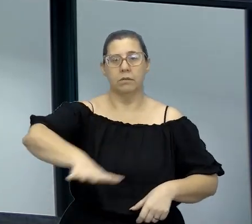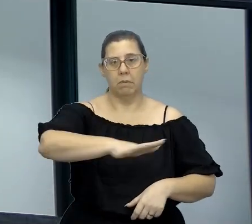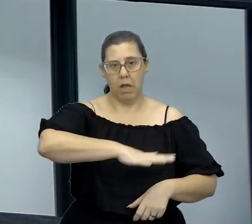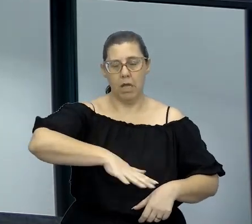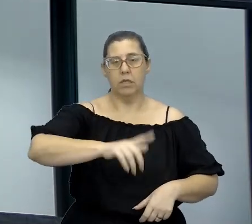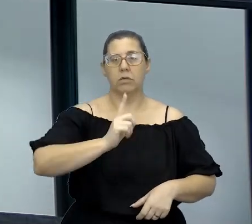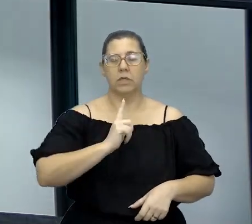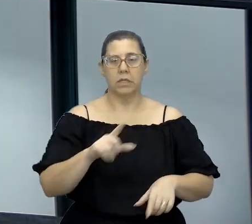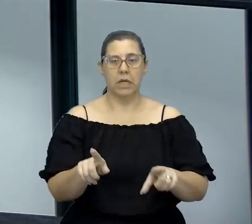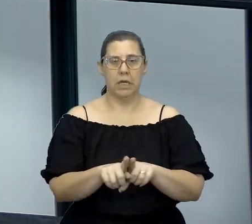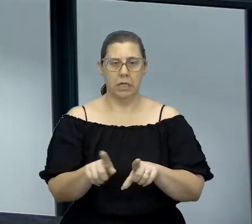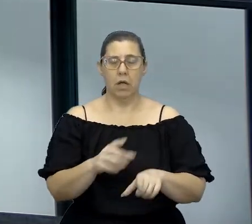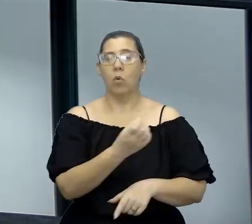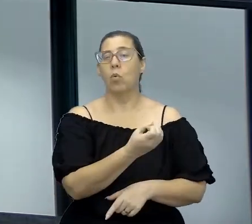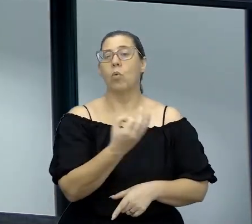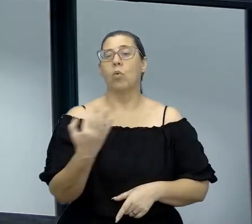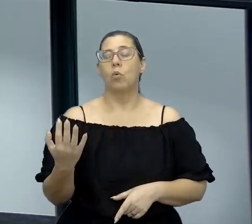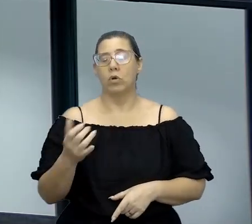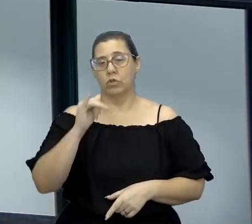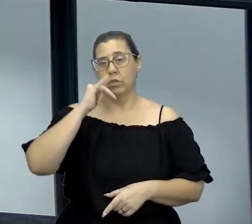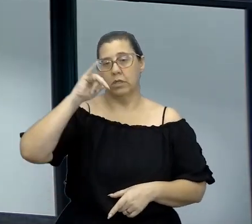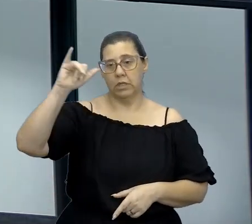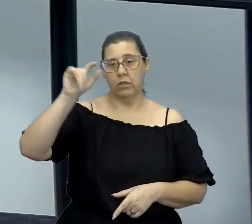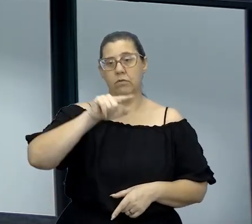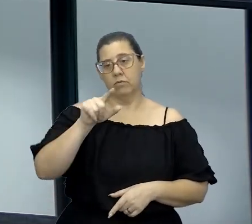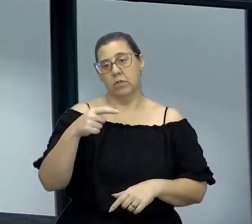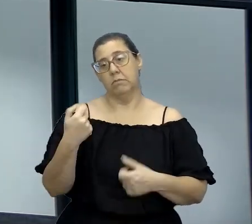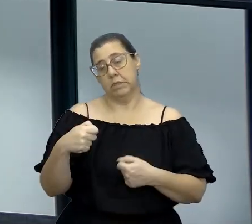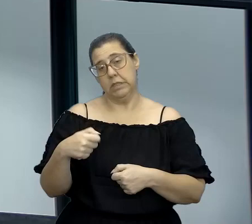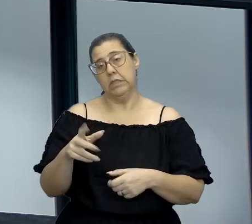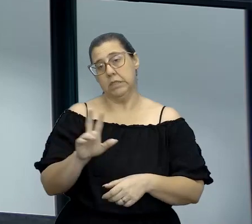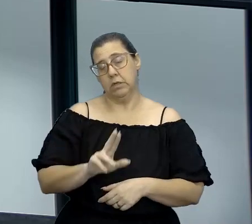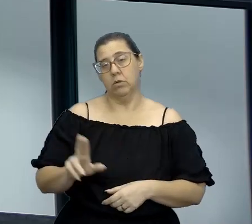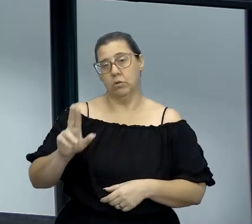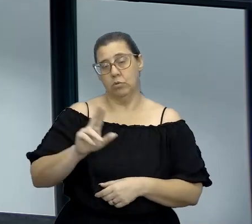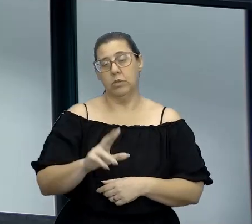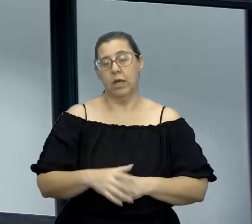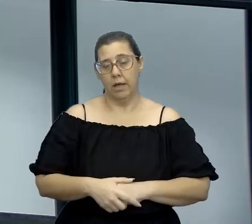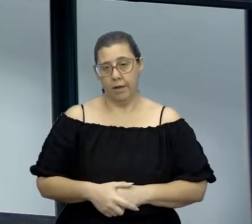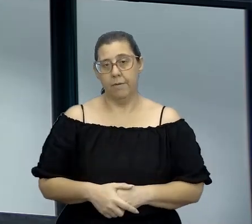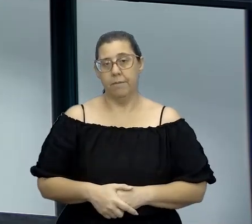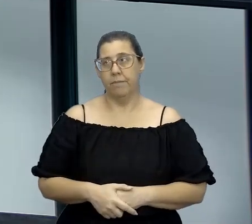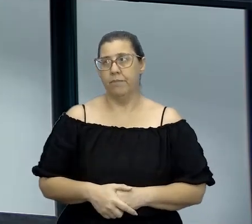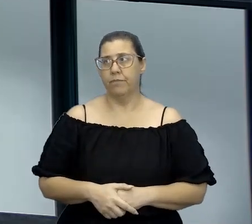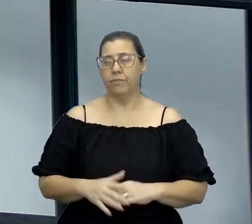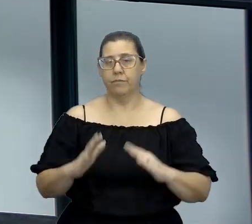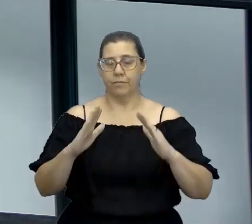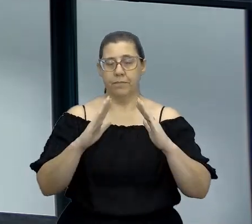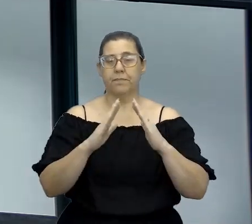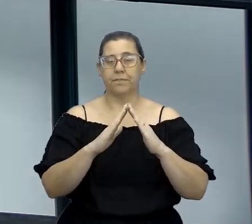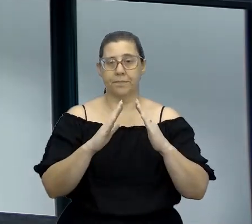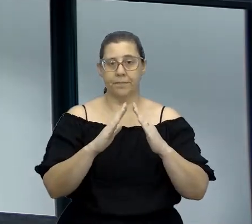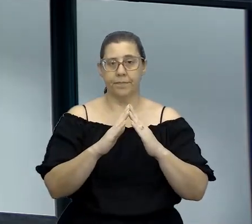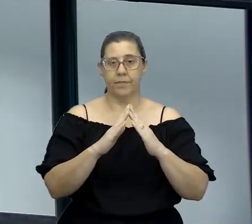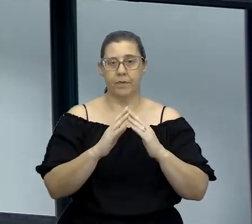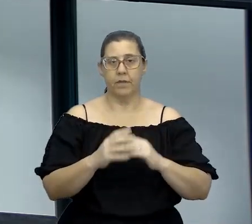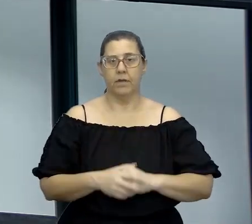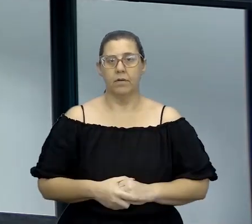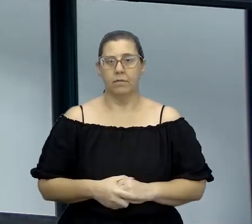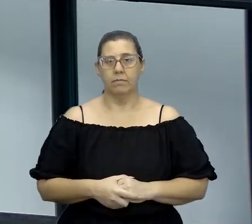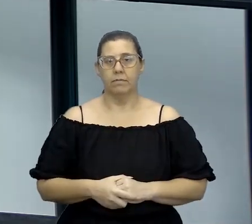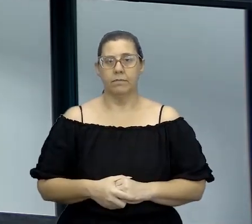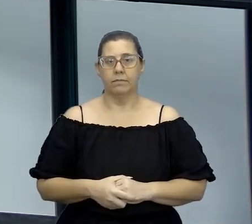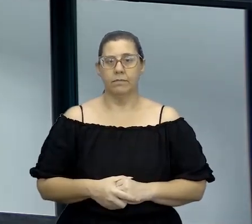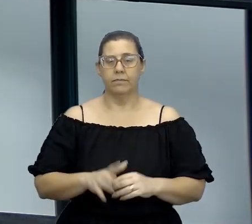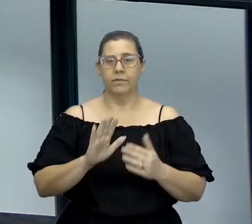tem também com a quantidade de energia que você pretende consumir aí na sua residência, tá? Nessa construção,